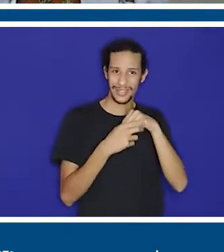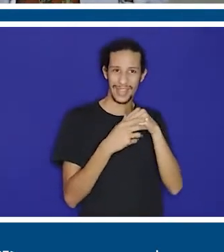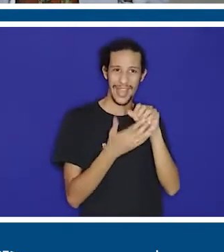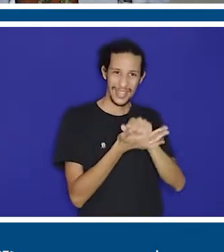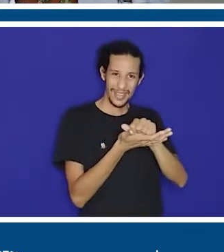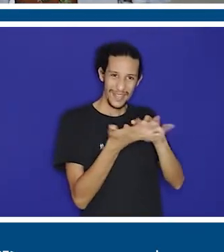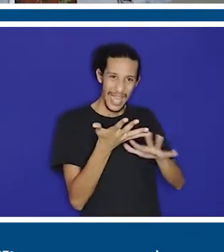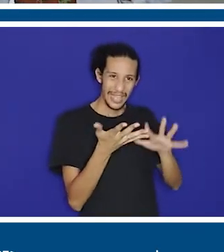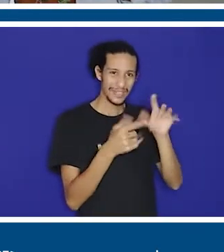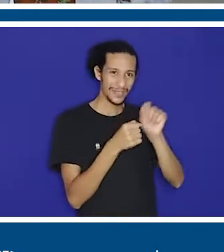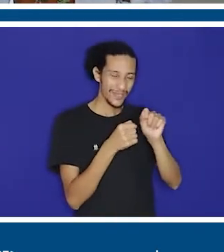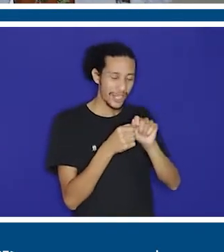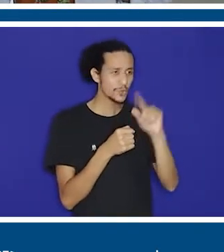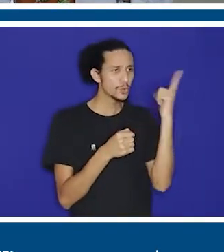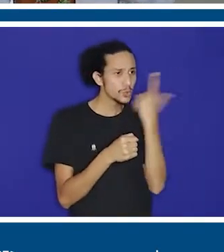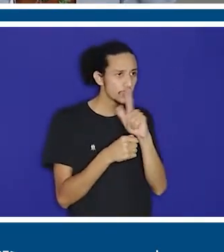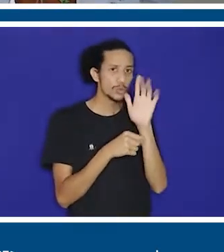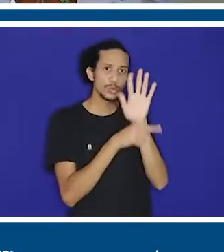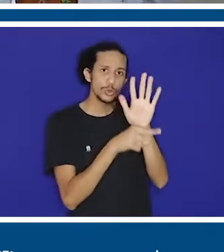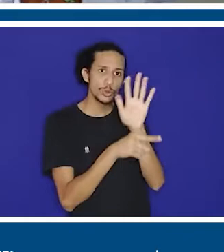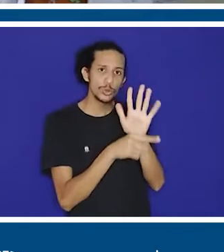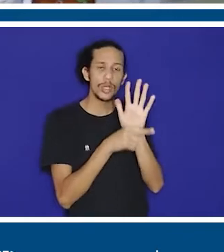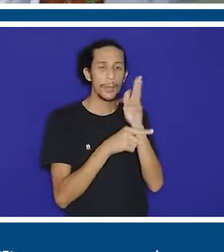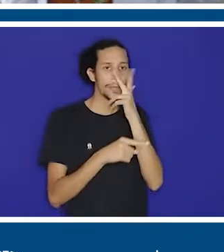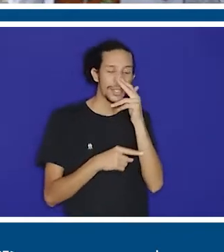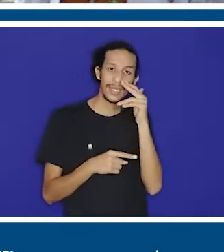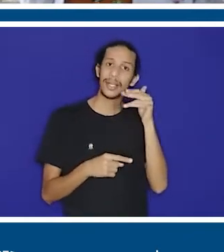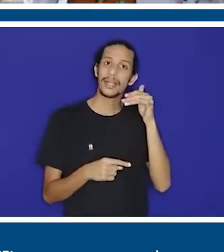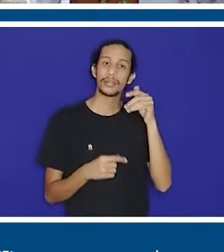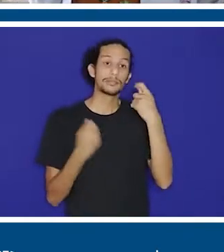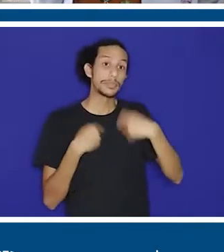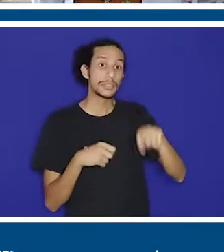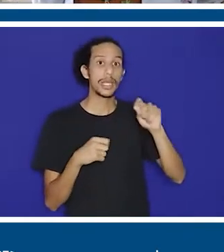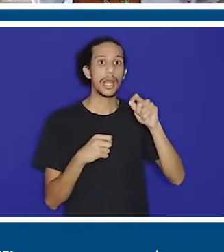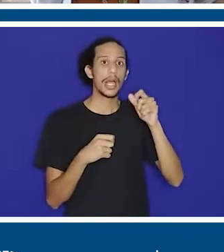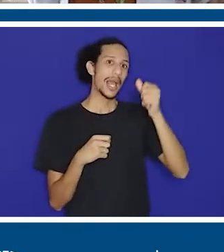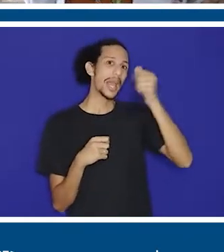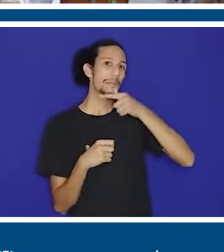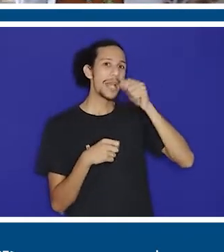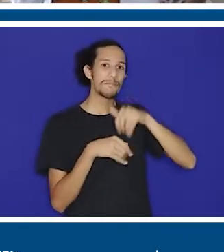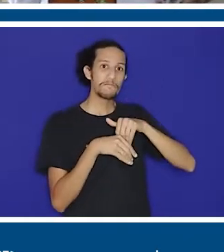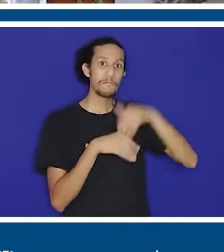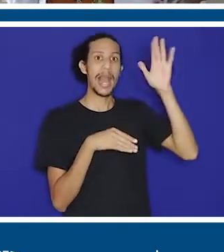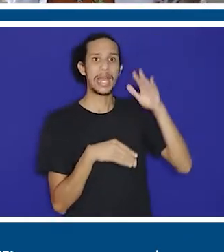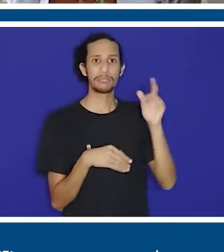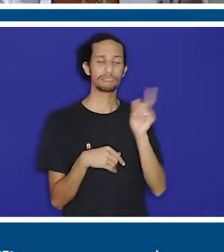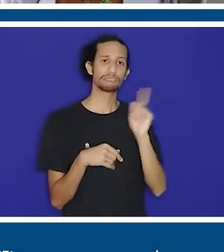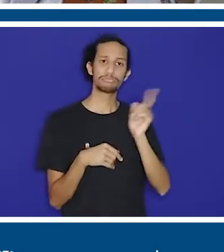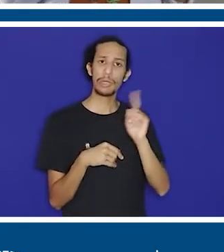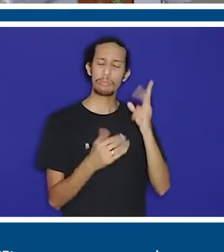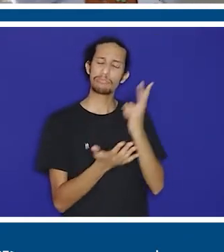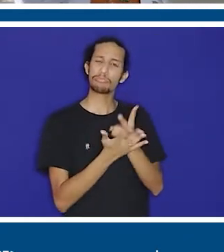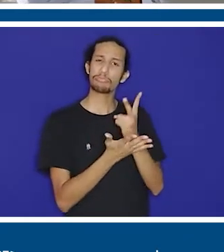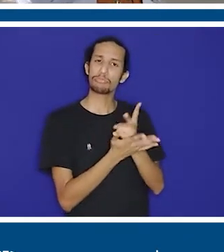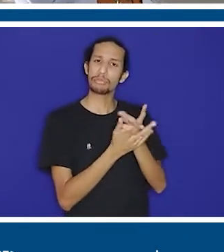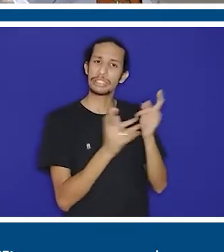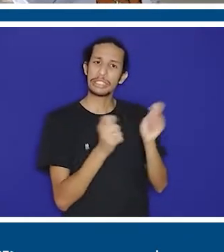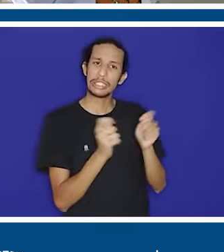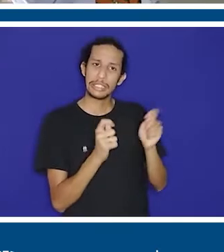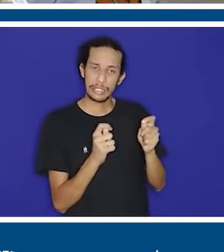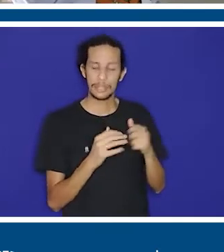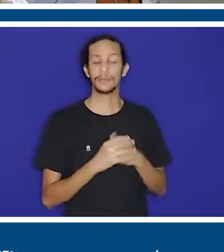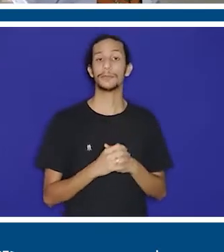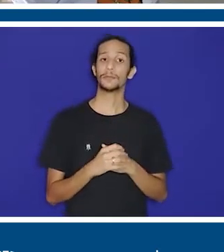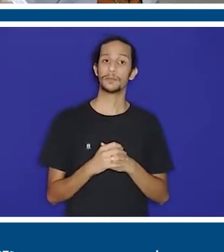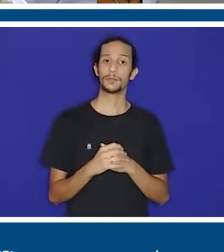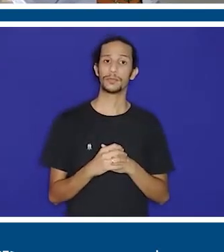possa utilizar, que vai me ajudar, assim eu não preciso aumentar tanto a dose a dose de medicamentos. Eu